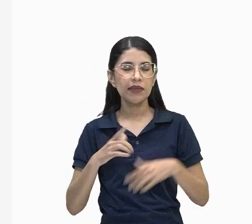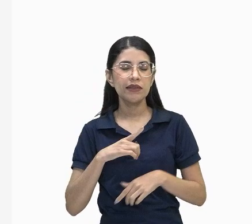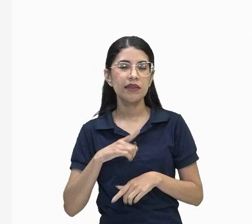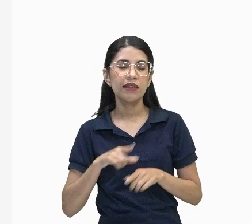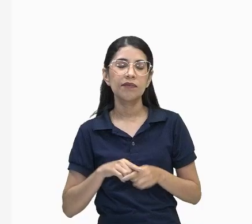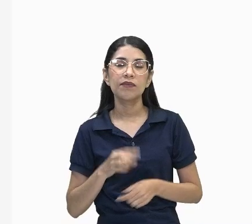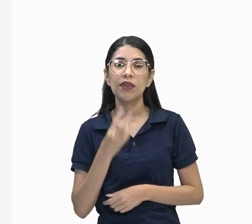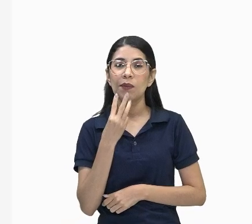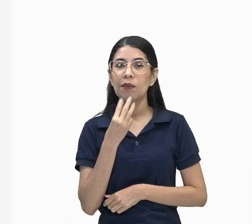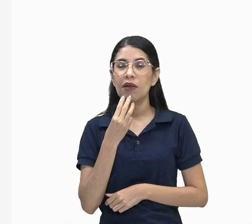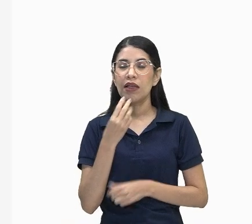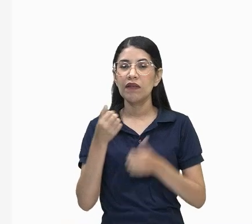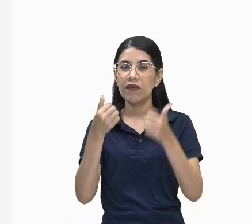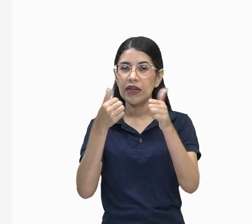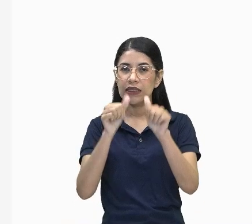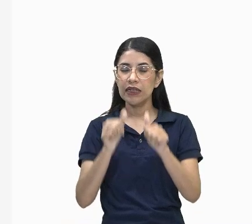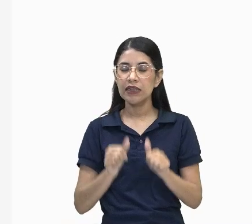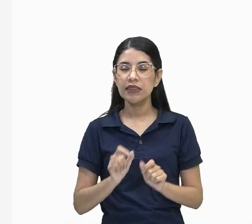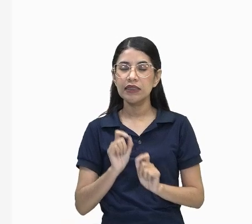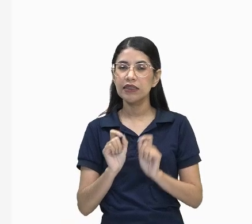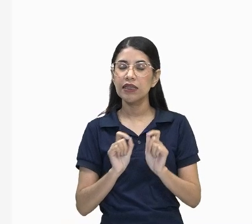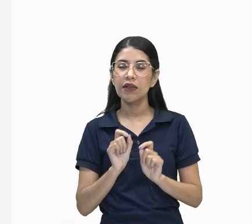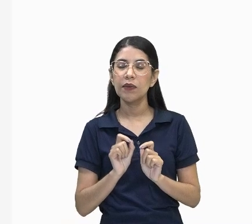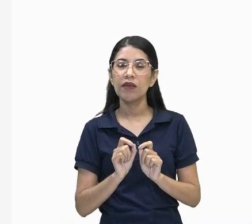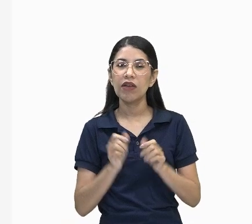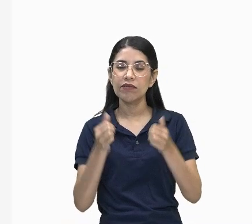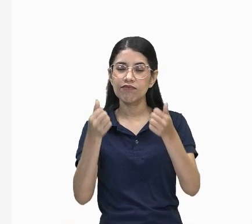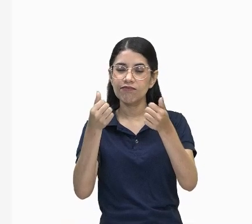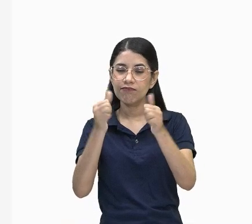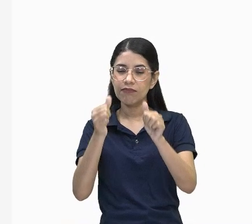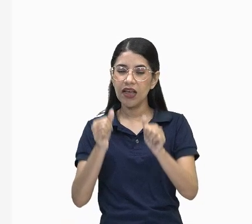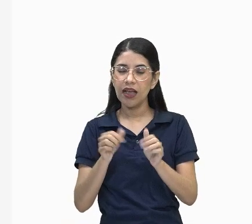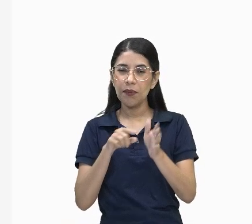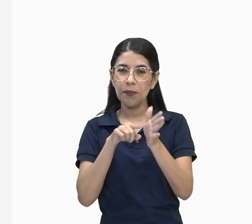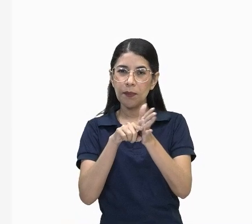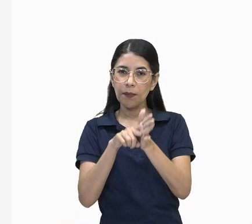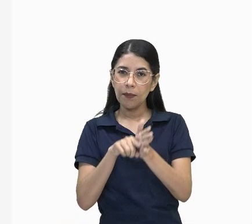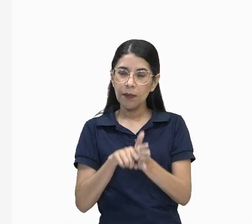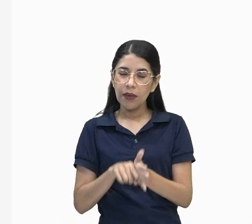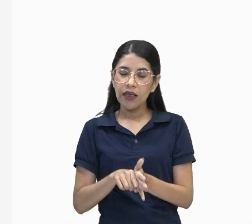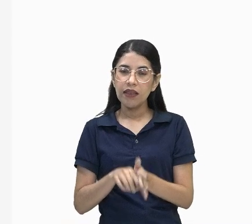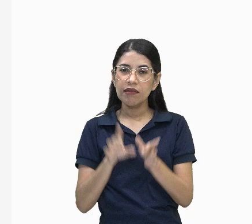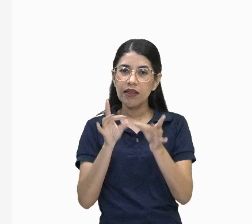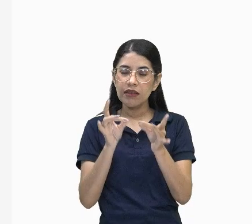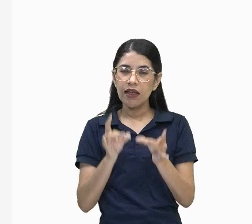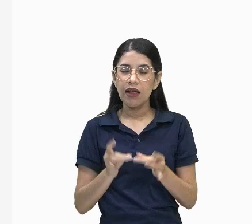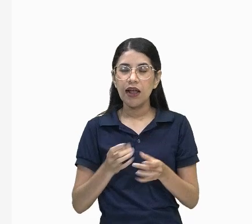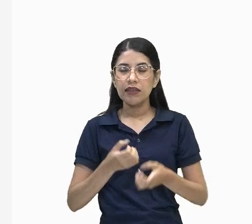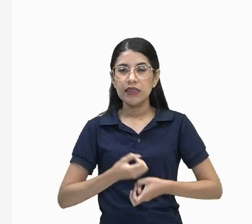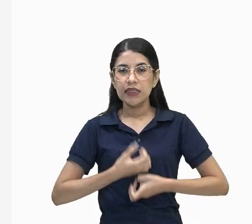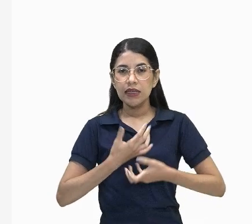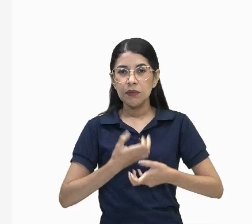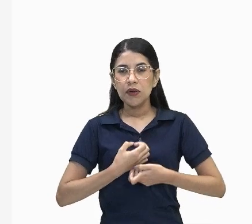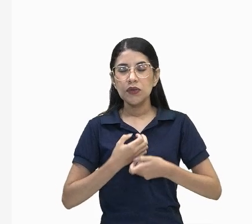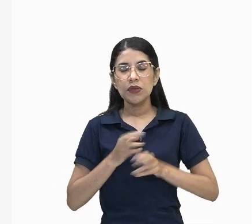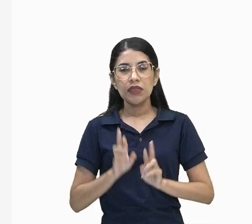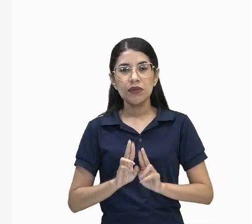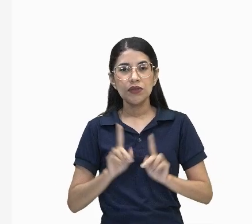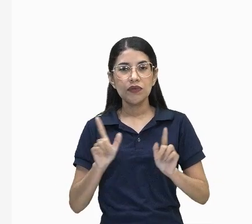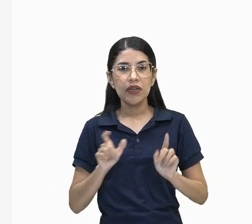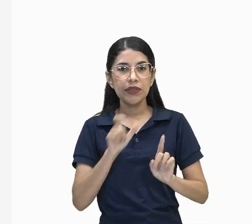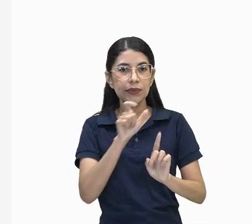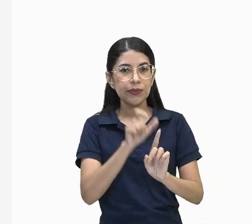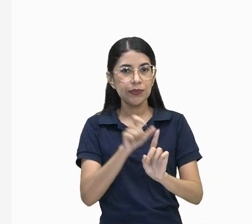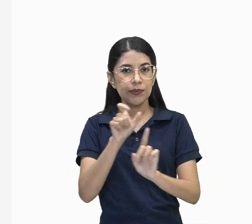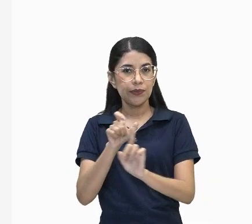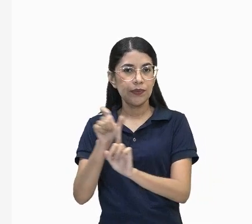Assis vai analisar, vai fazer um exame profundo das emoções contraditórias dos